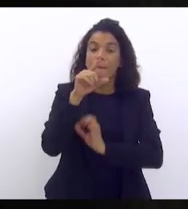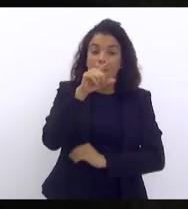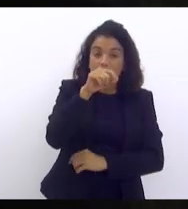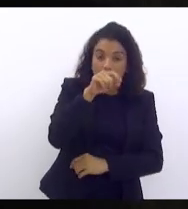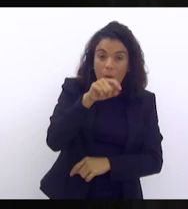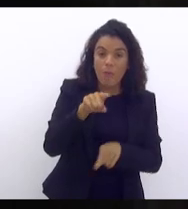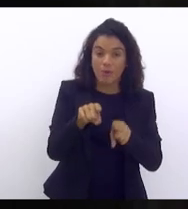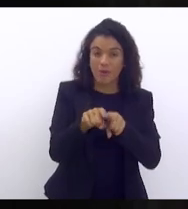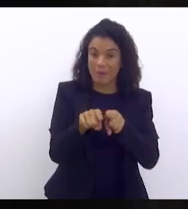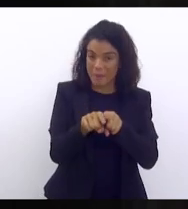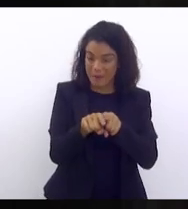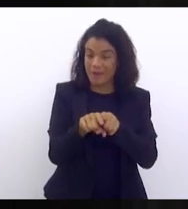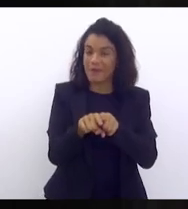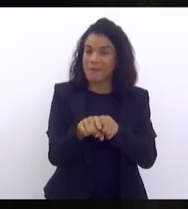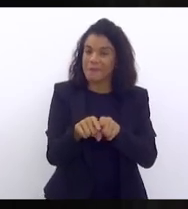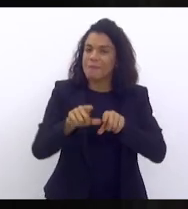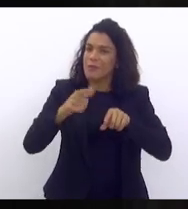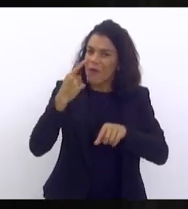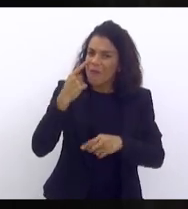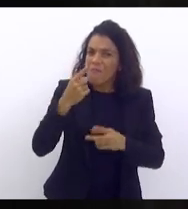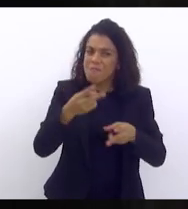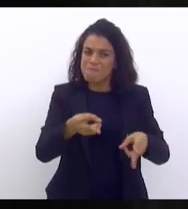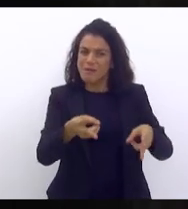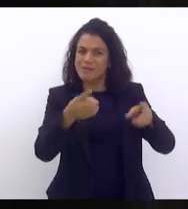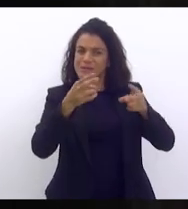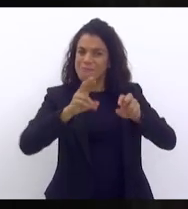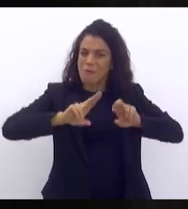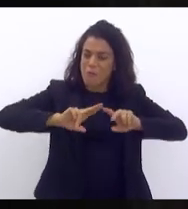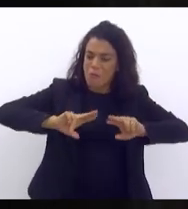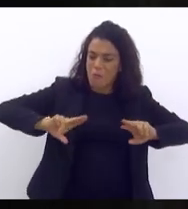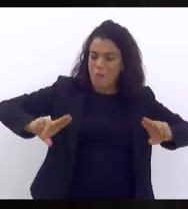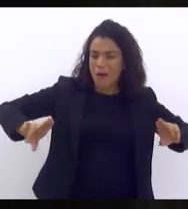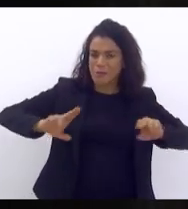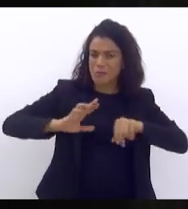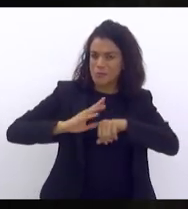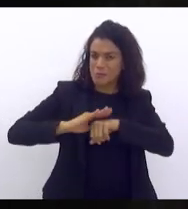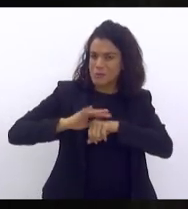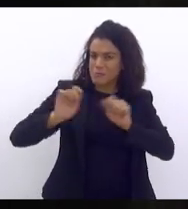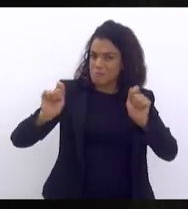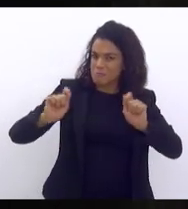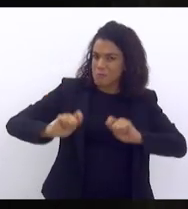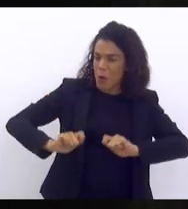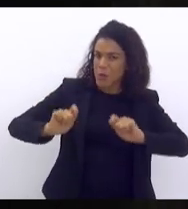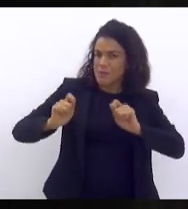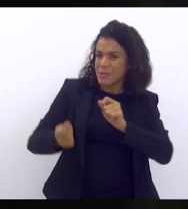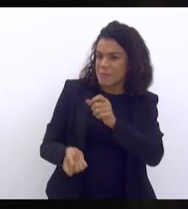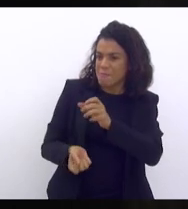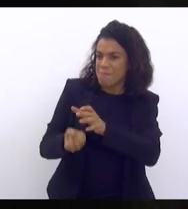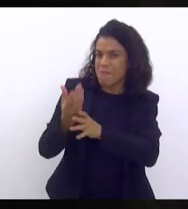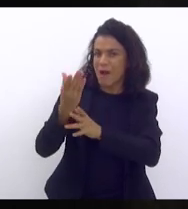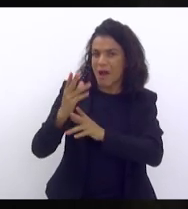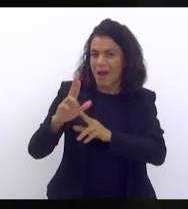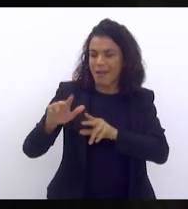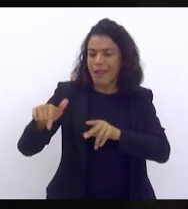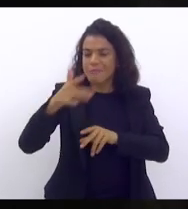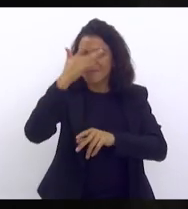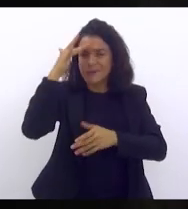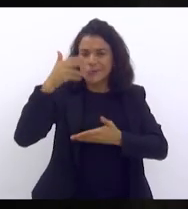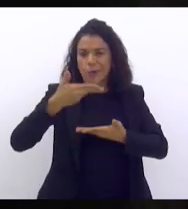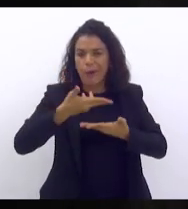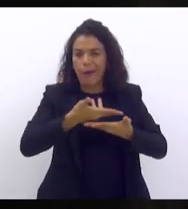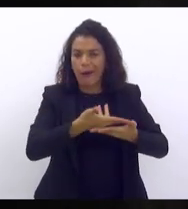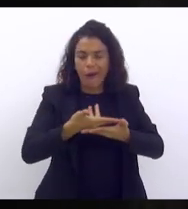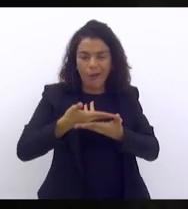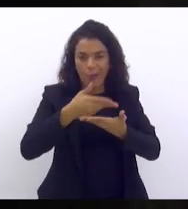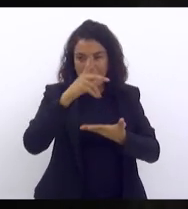problema. Então, você vê quantos tipos de doenças pode ser, né, transmitido para aqueles pacientes que se encontram naquele